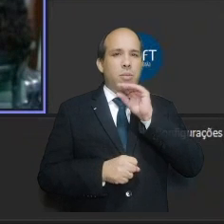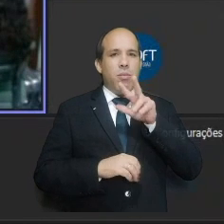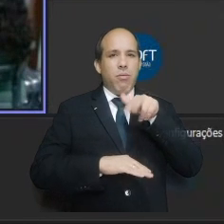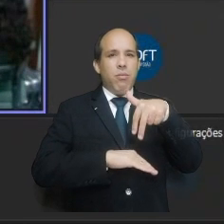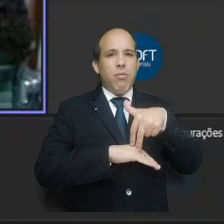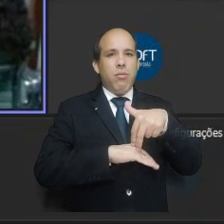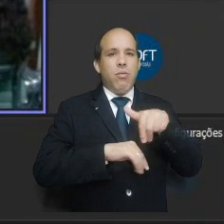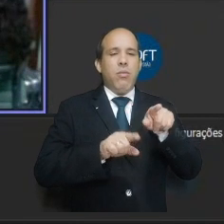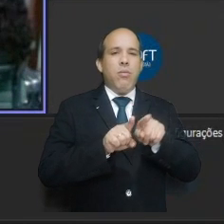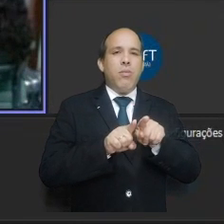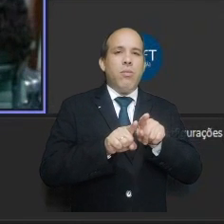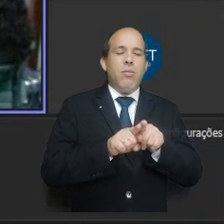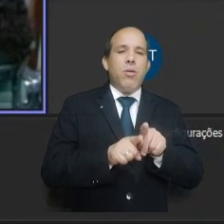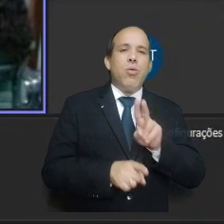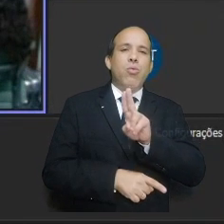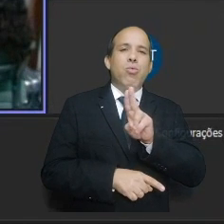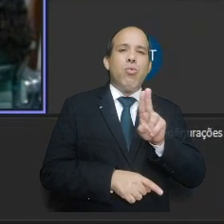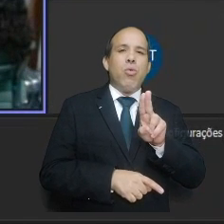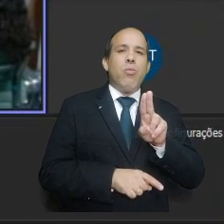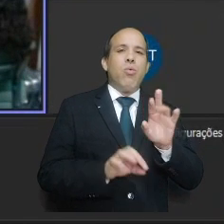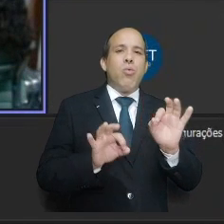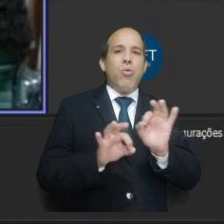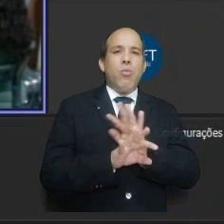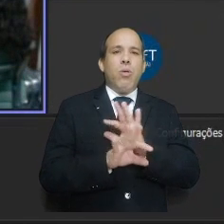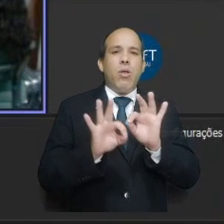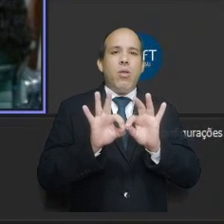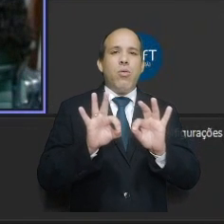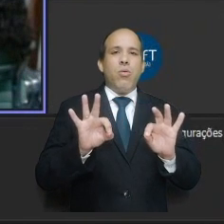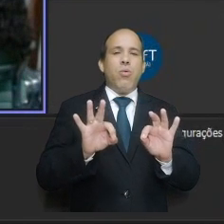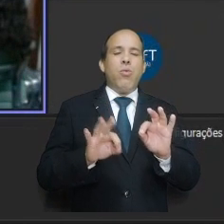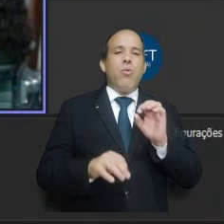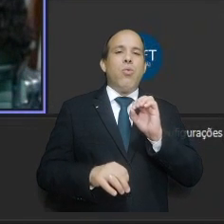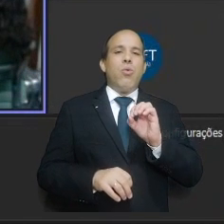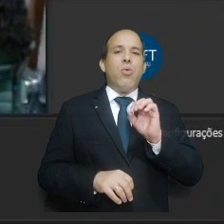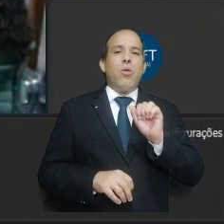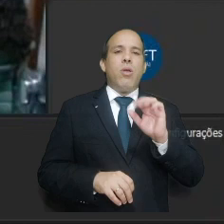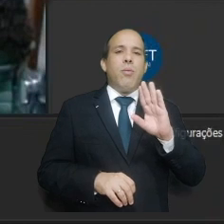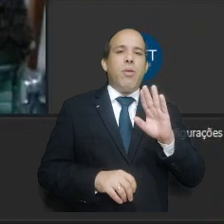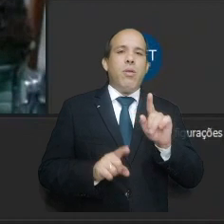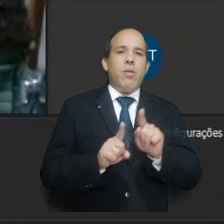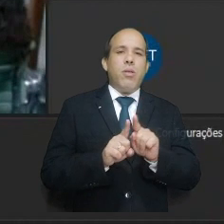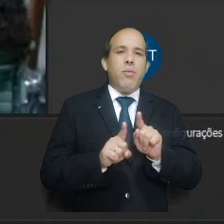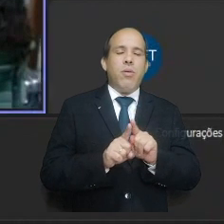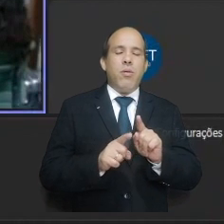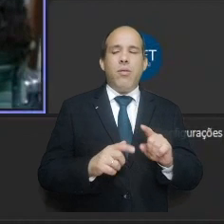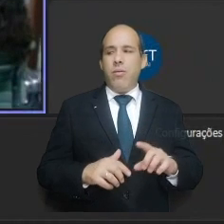da tribuna e, por gentileza, declinar o nome completo e a OAB.